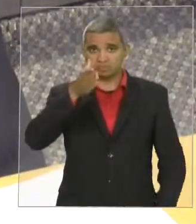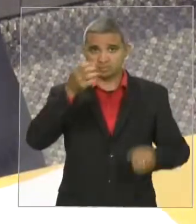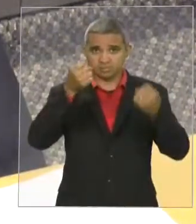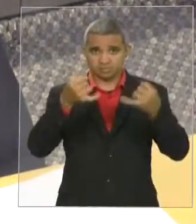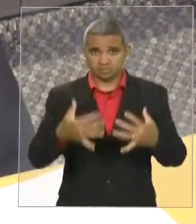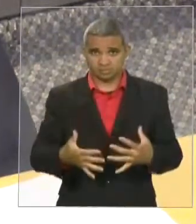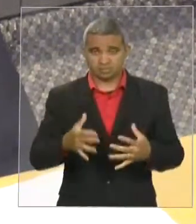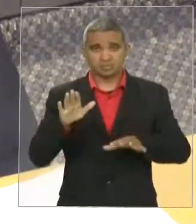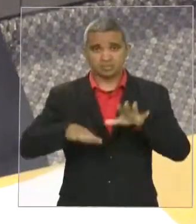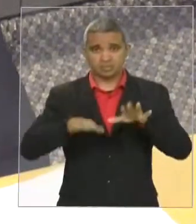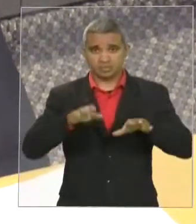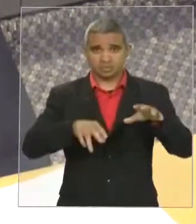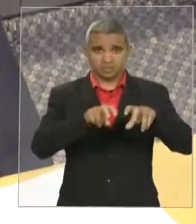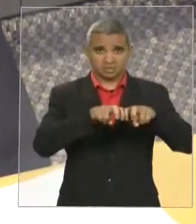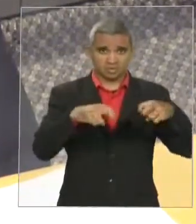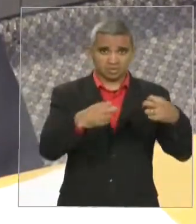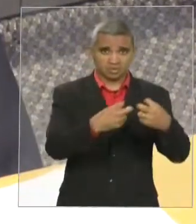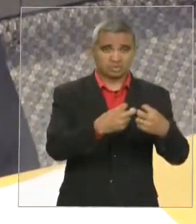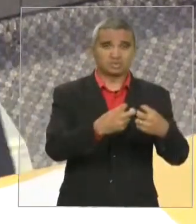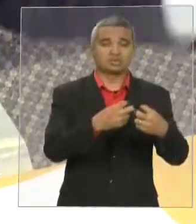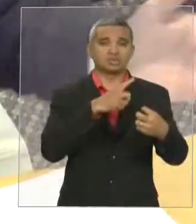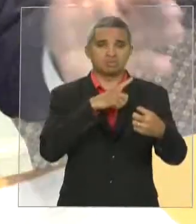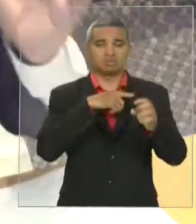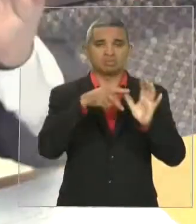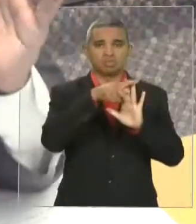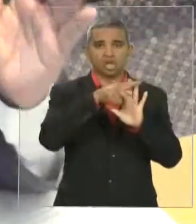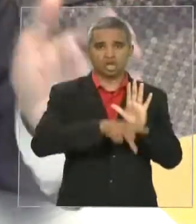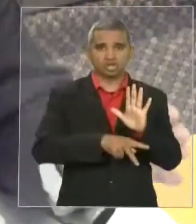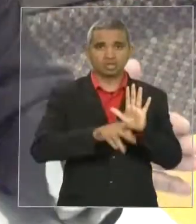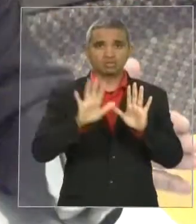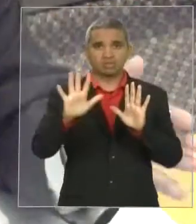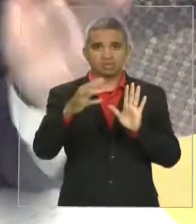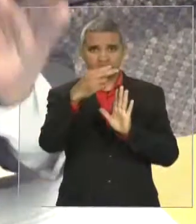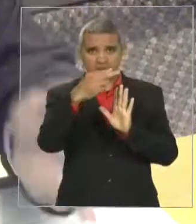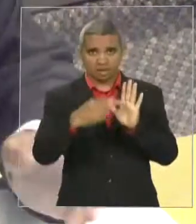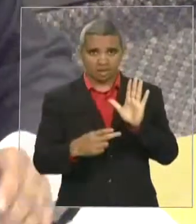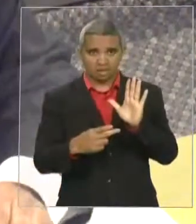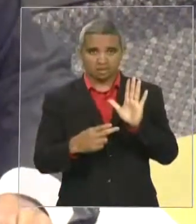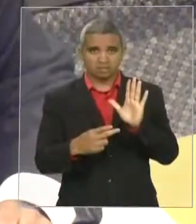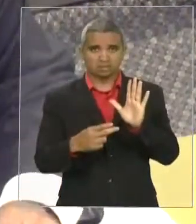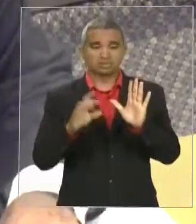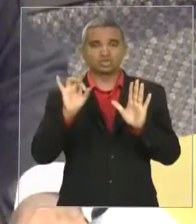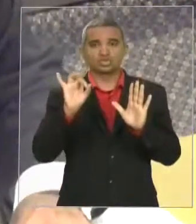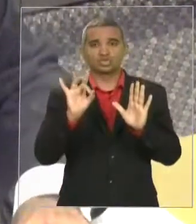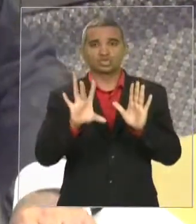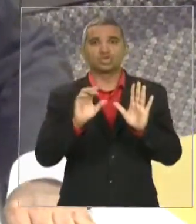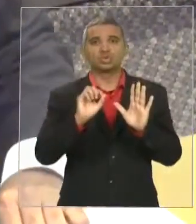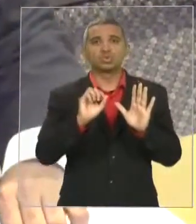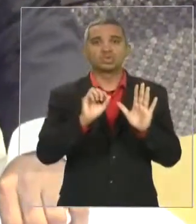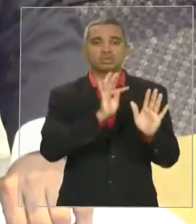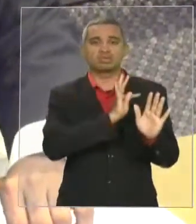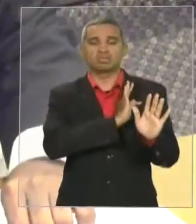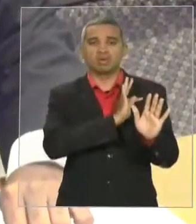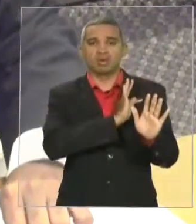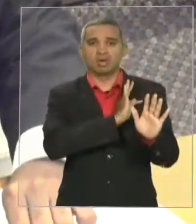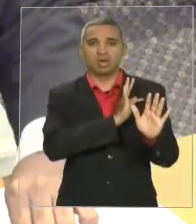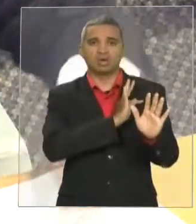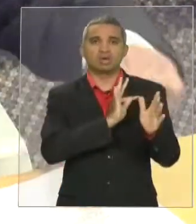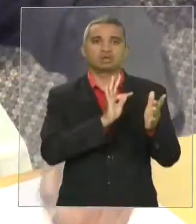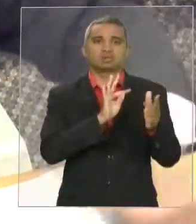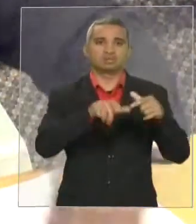comissão, a relatoria de determinado projeto vem simplesmente dos analistas, vem simplesmente dos